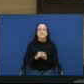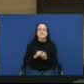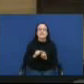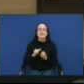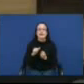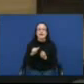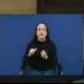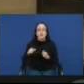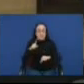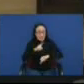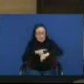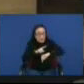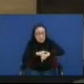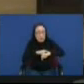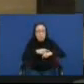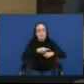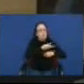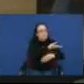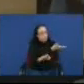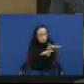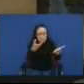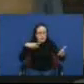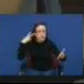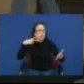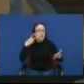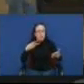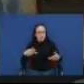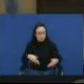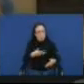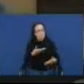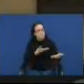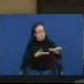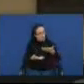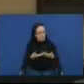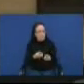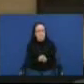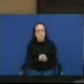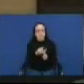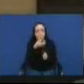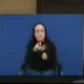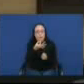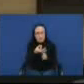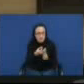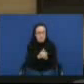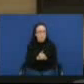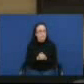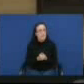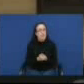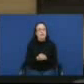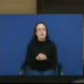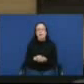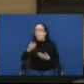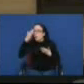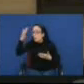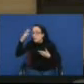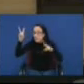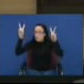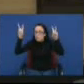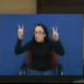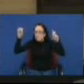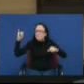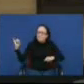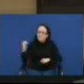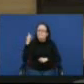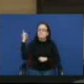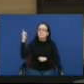tempo, nós distribuiremos a palavra para os vereadores. Luciana, muito obrigado. O tema que você traz aqui é um tema de relevância para a nossa cidade. A sessão é transmitida